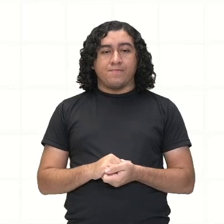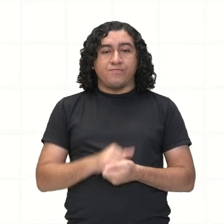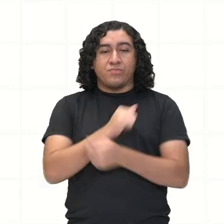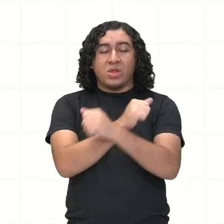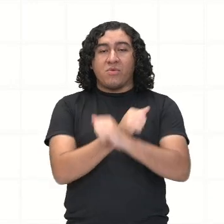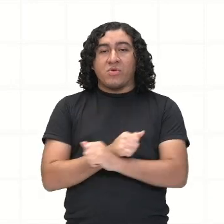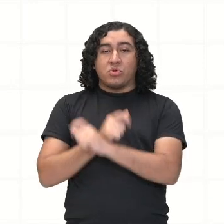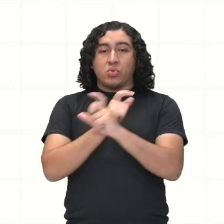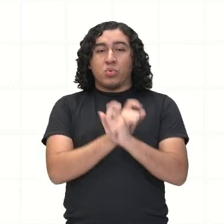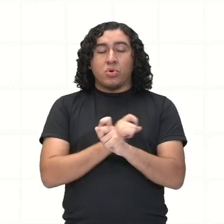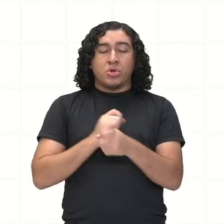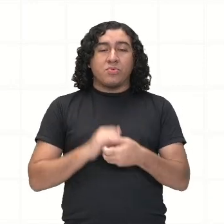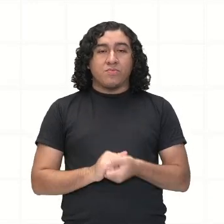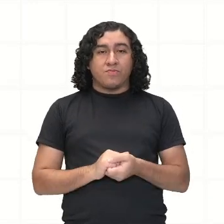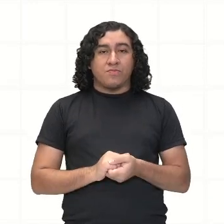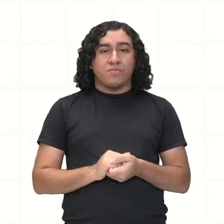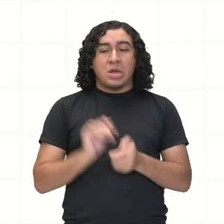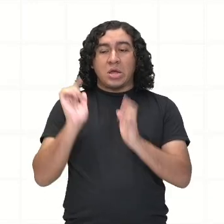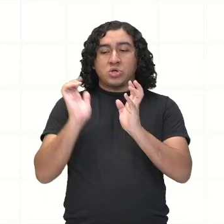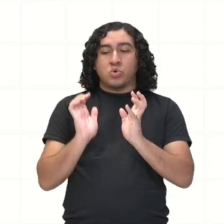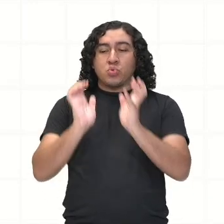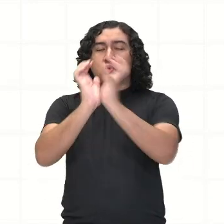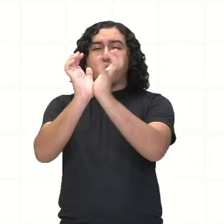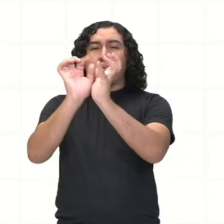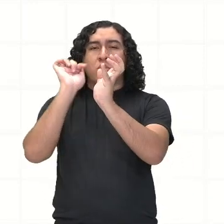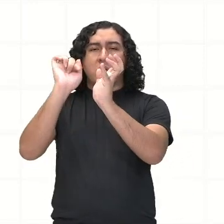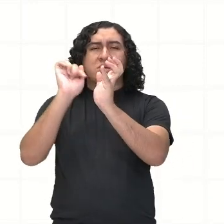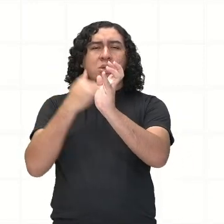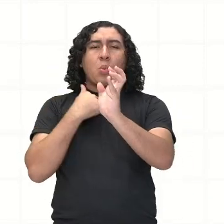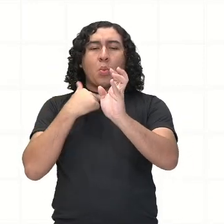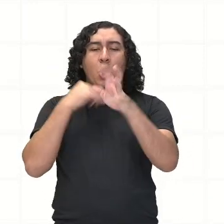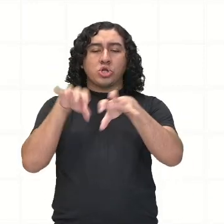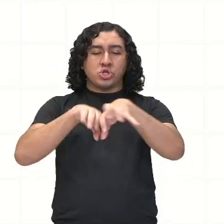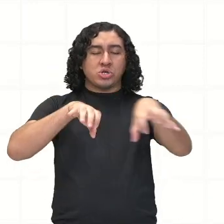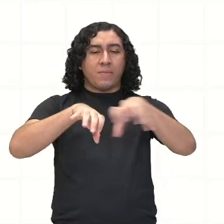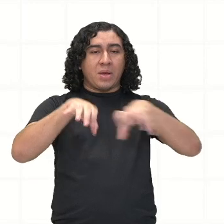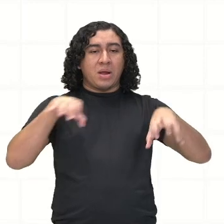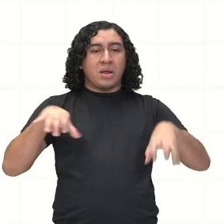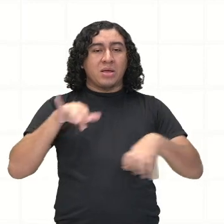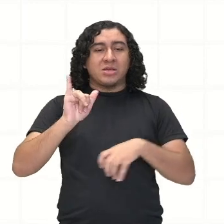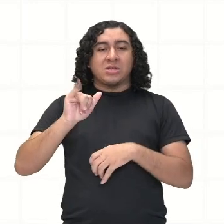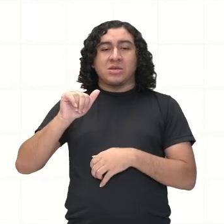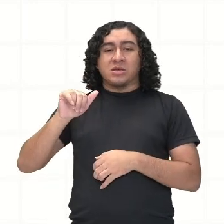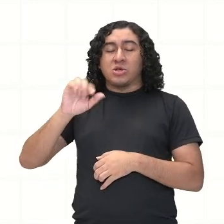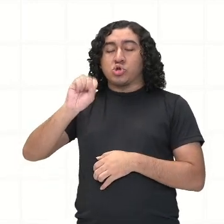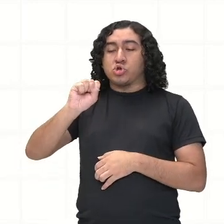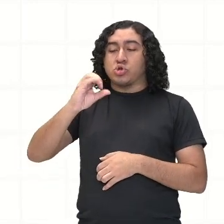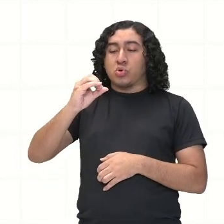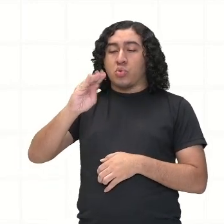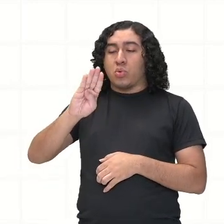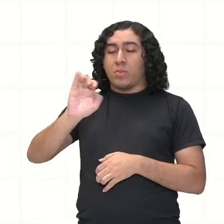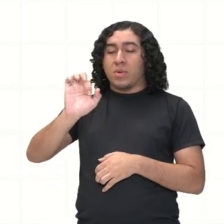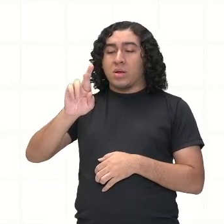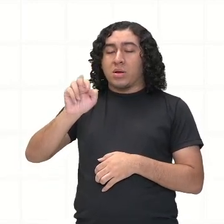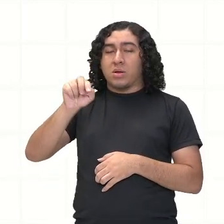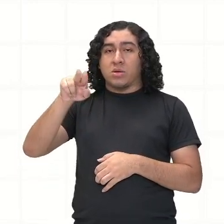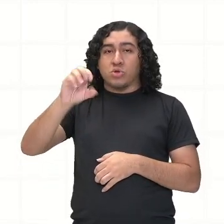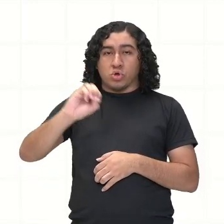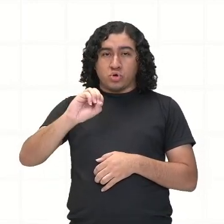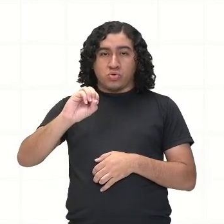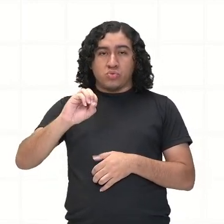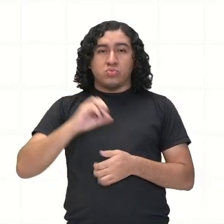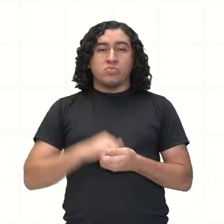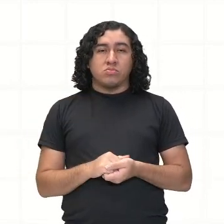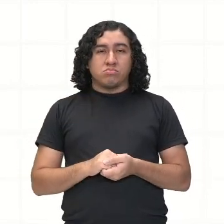a indivisibilidade da soberania. Olha só essa palavra aqui para vocês, né? O que é ser soberano? É ser independente. É